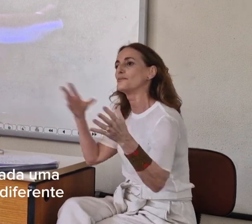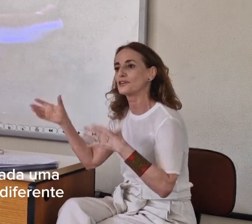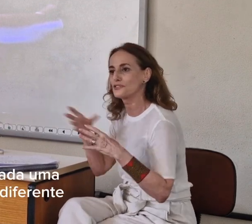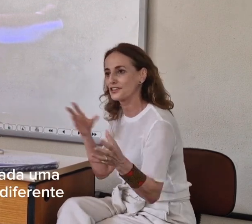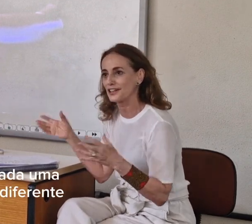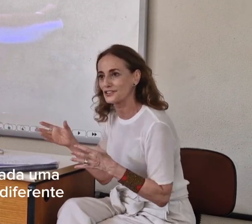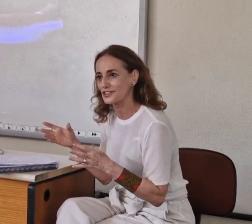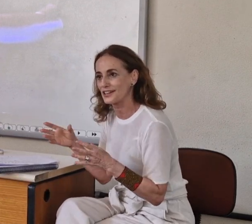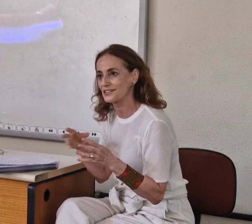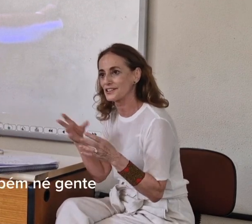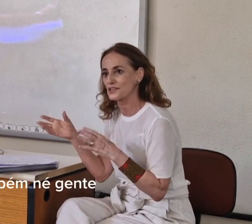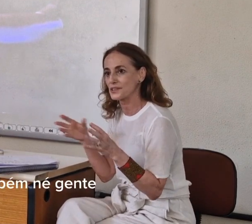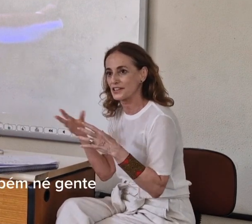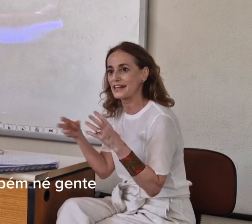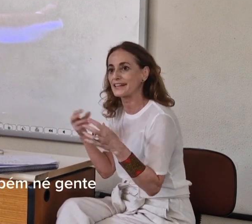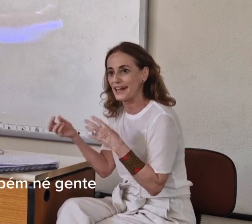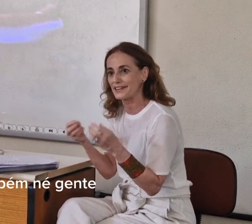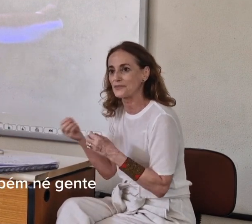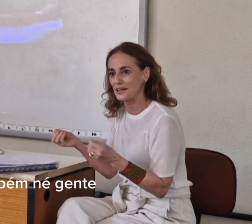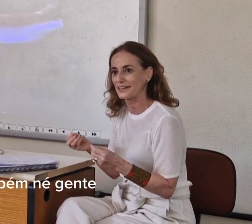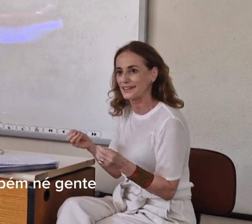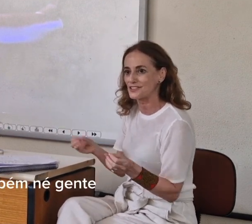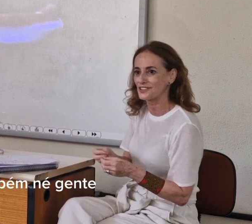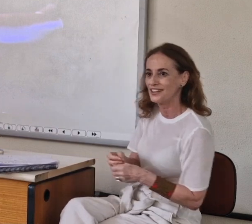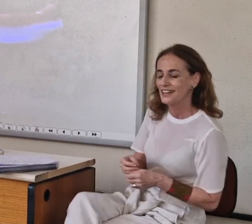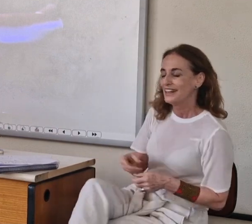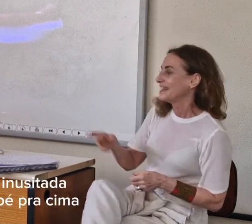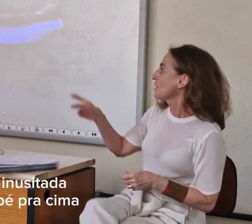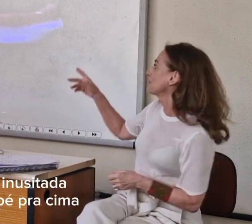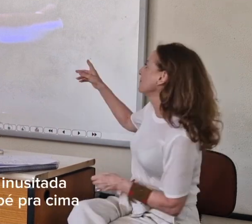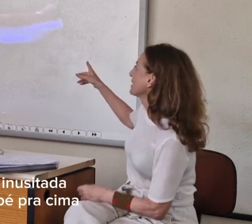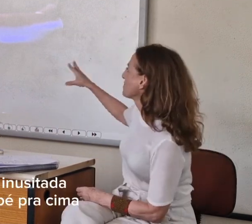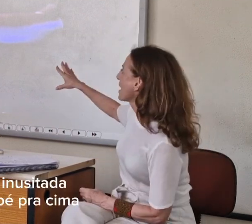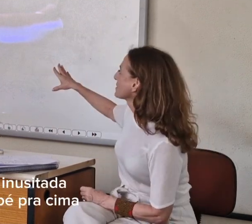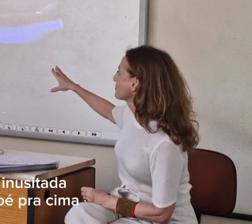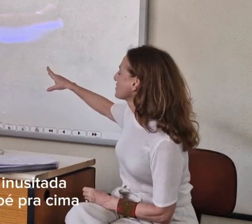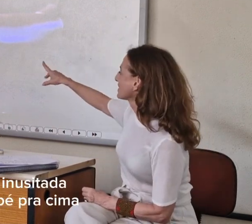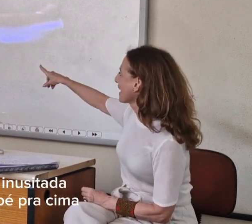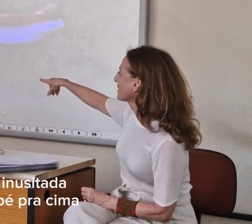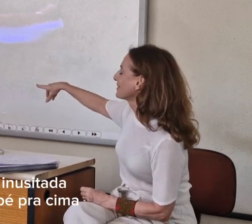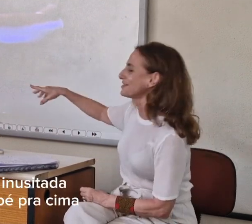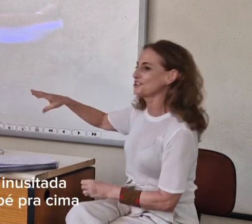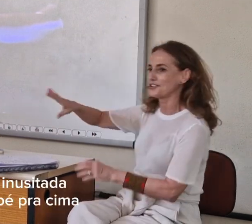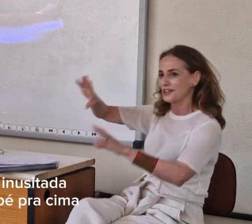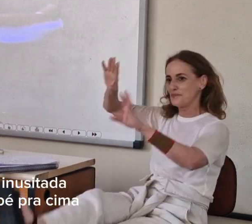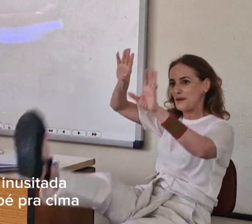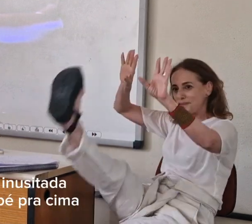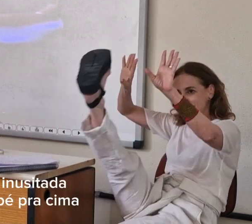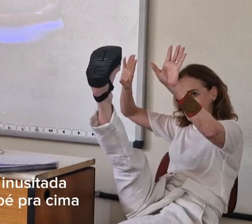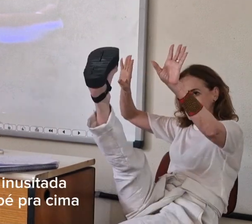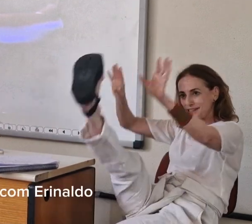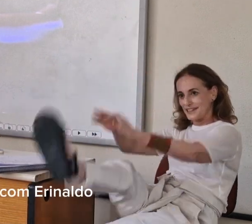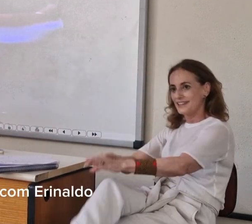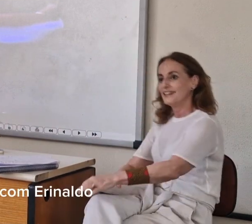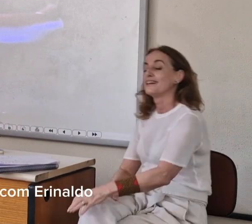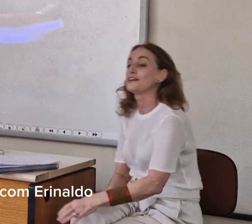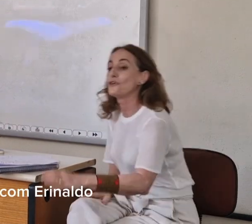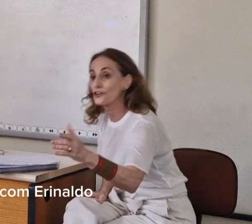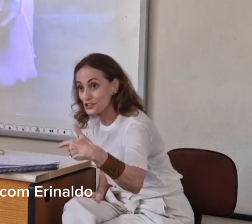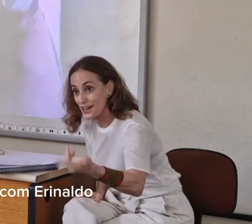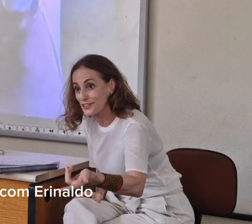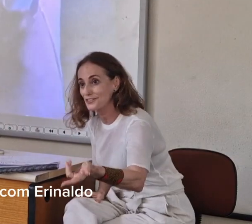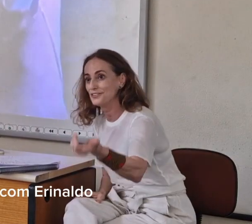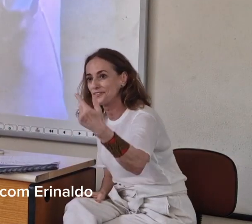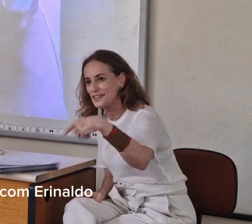numa dinâmica diferente, né? Isso aqui era a ideia também, hoje. E a primeira, mais inusitada, que tinha aquele pega assim, um sinfim,